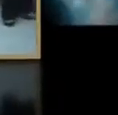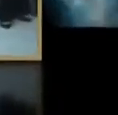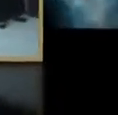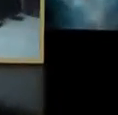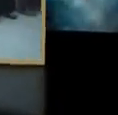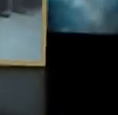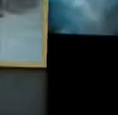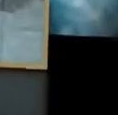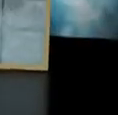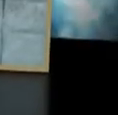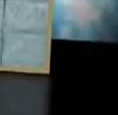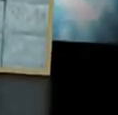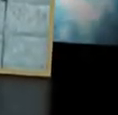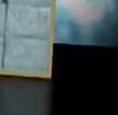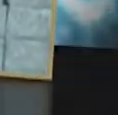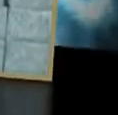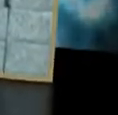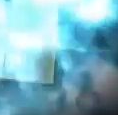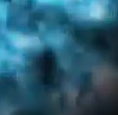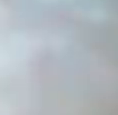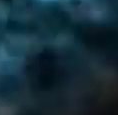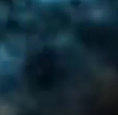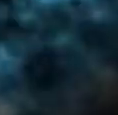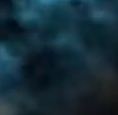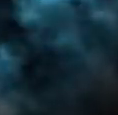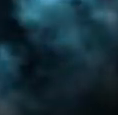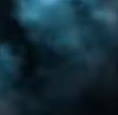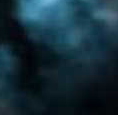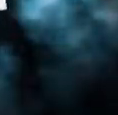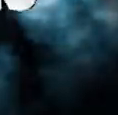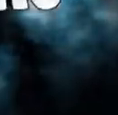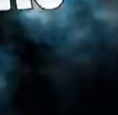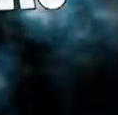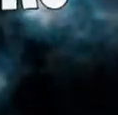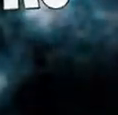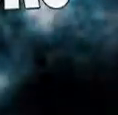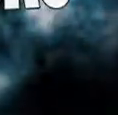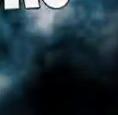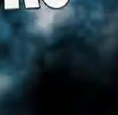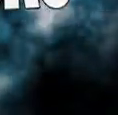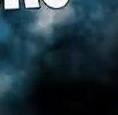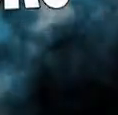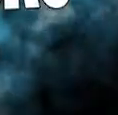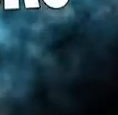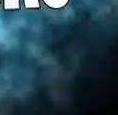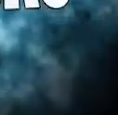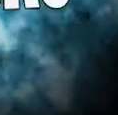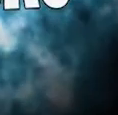Em minha dor, este